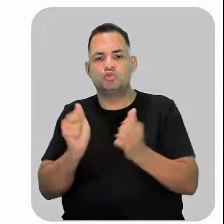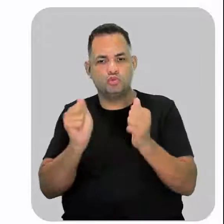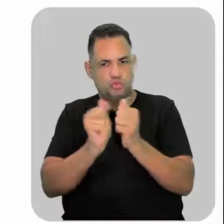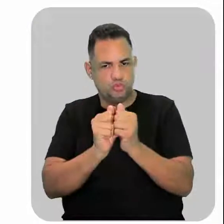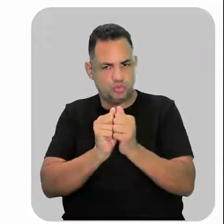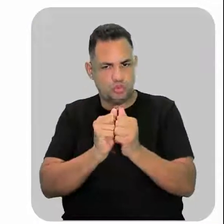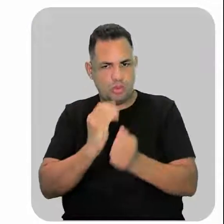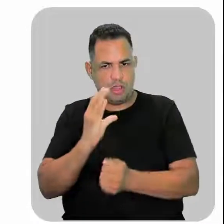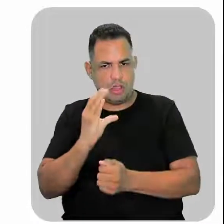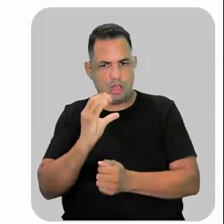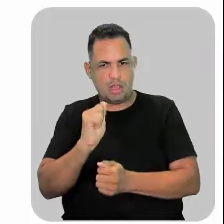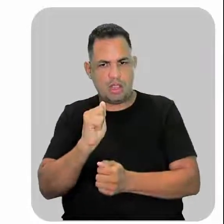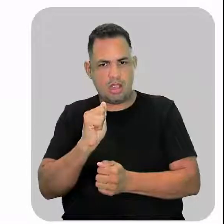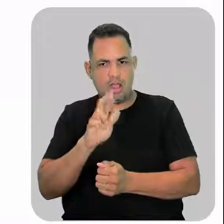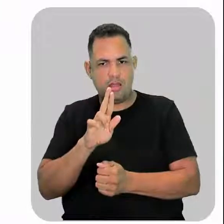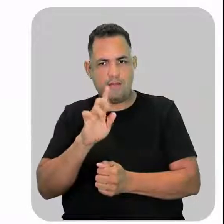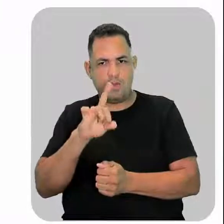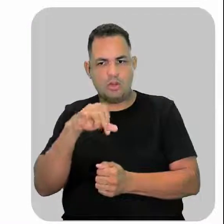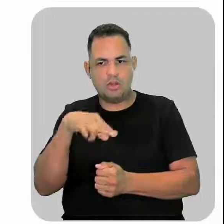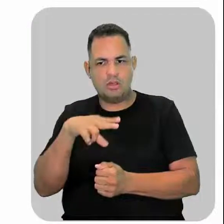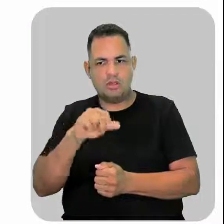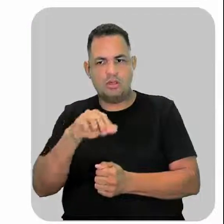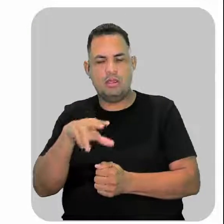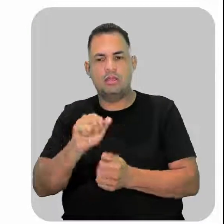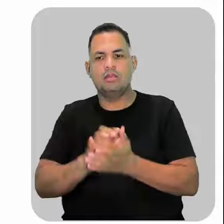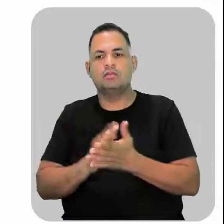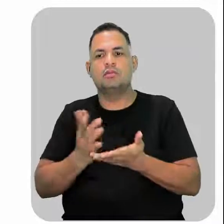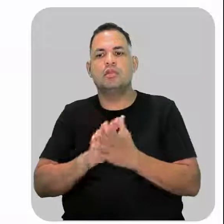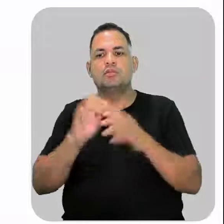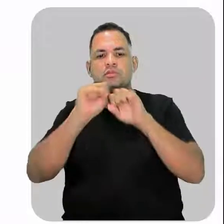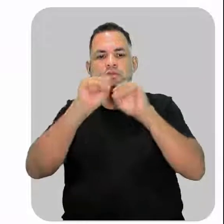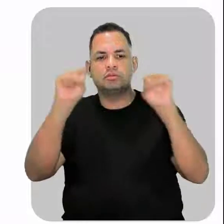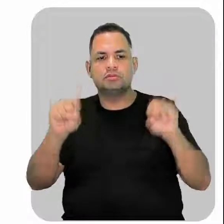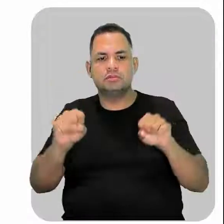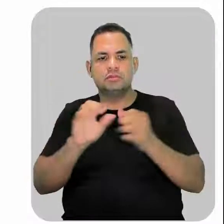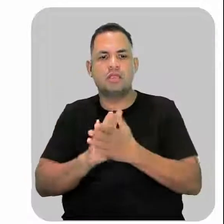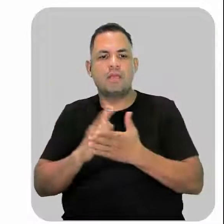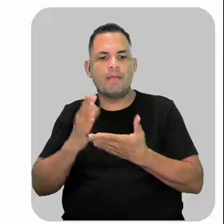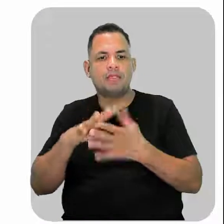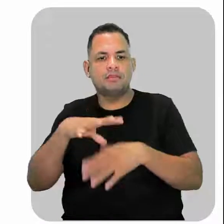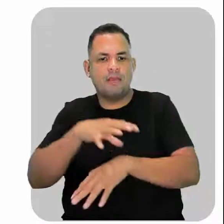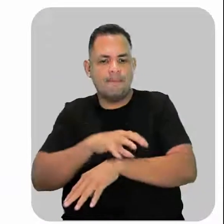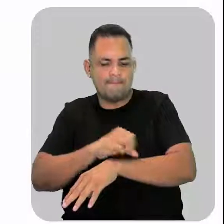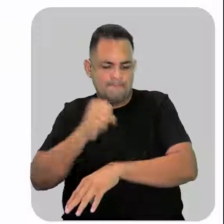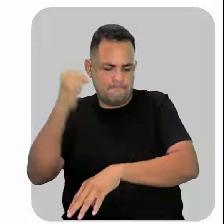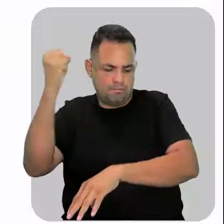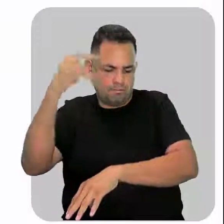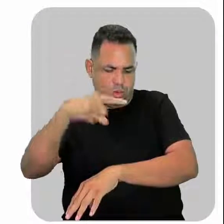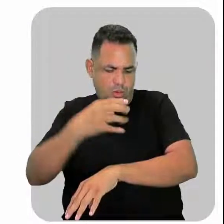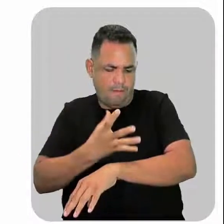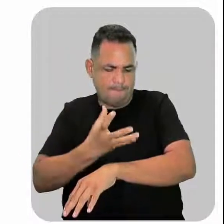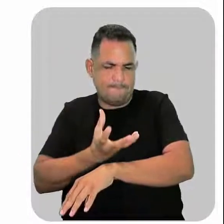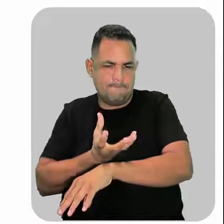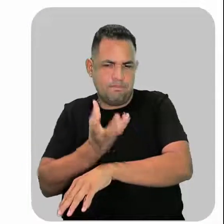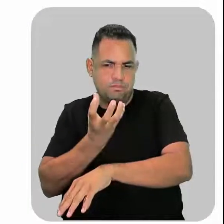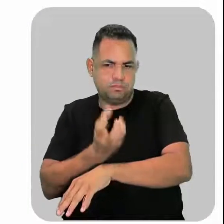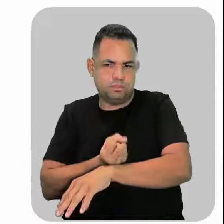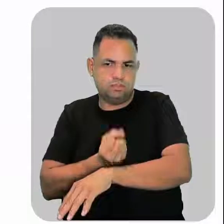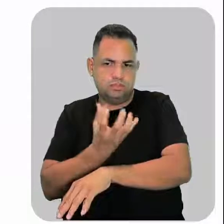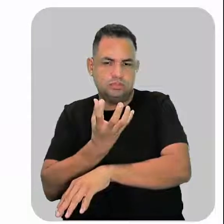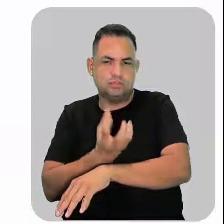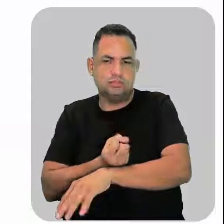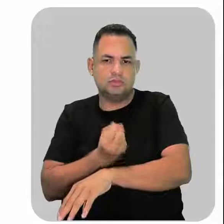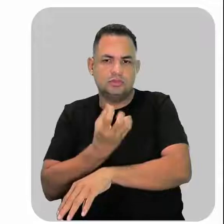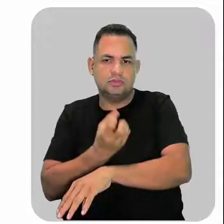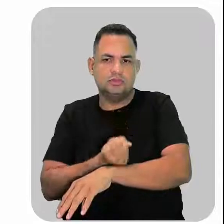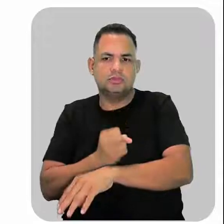carbonila, pois estes sistemas são capazes de absorver a radiação ultravioleta mais nociva